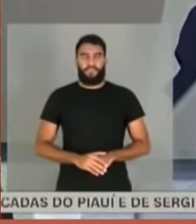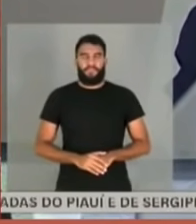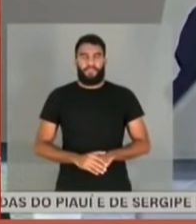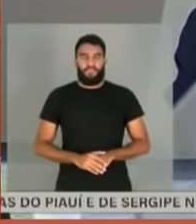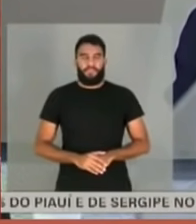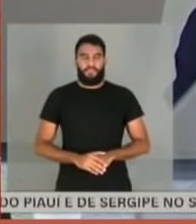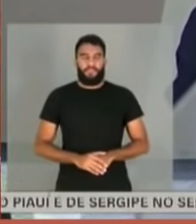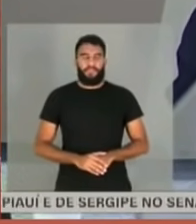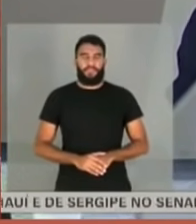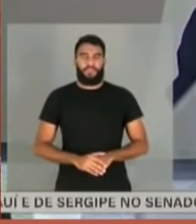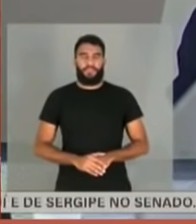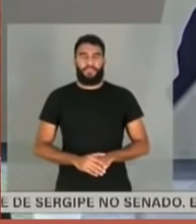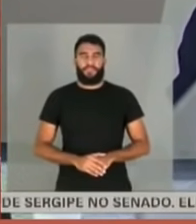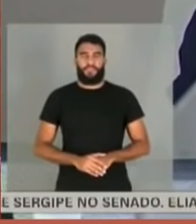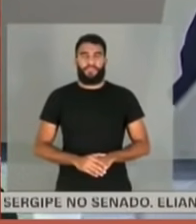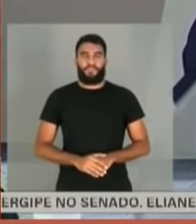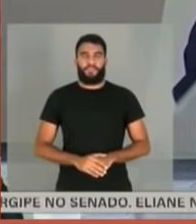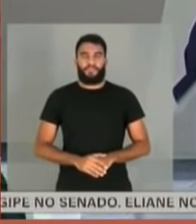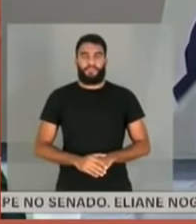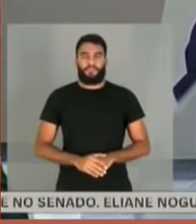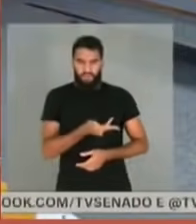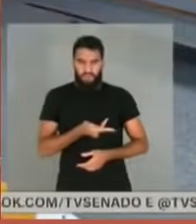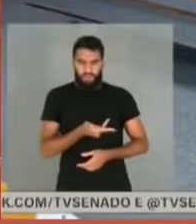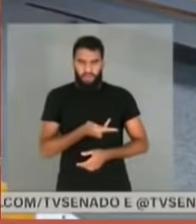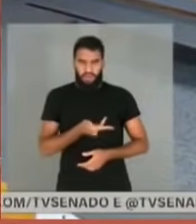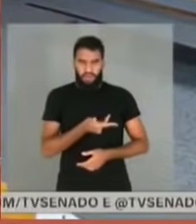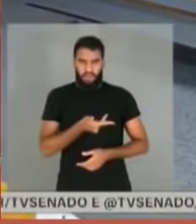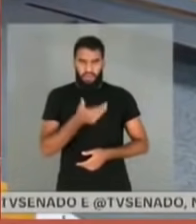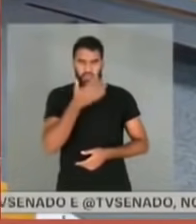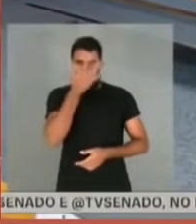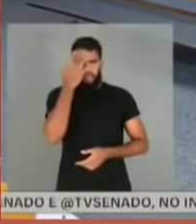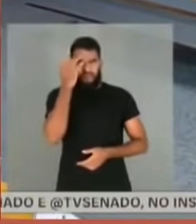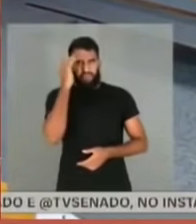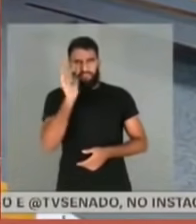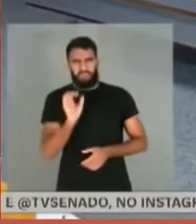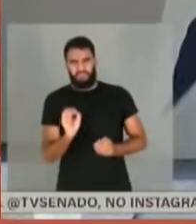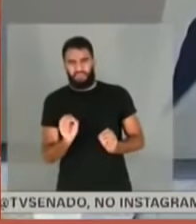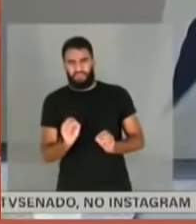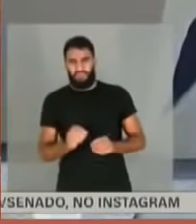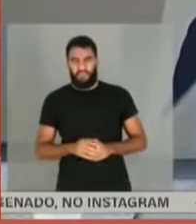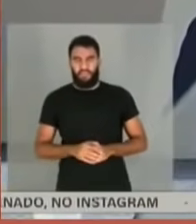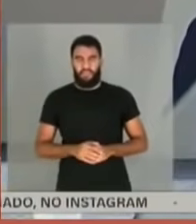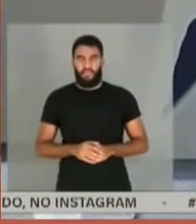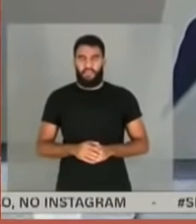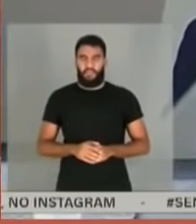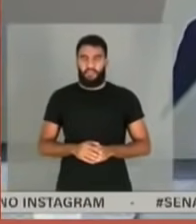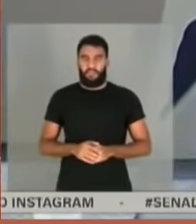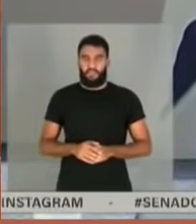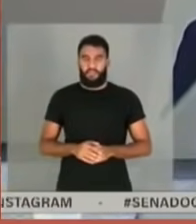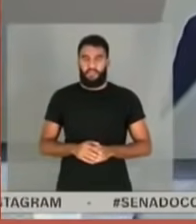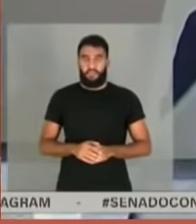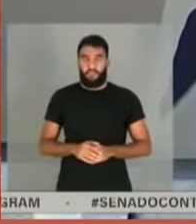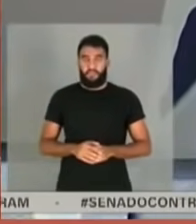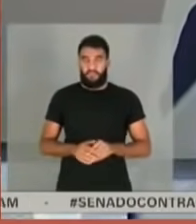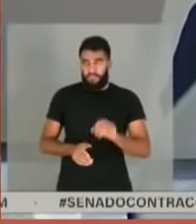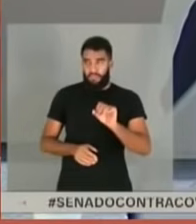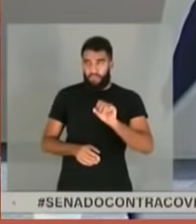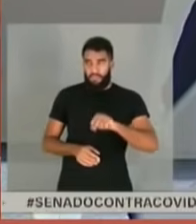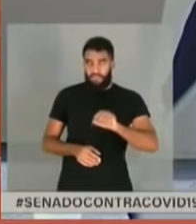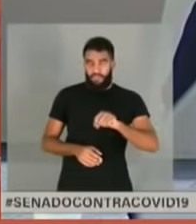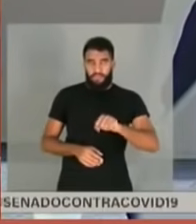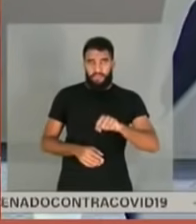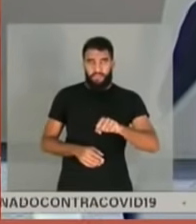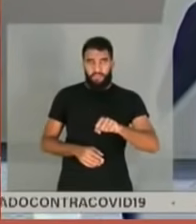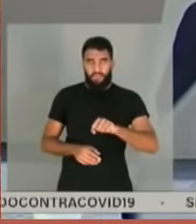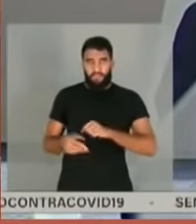E aí a negociata envolve tanto um lado quanto o outro, né? Então nós temos aí uma identidade,